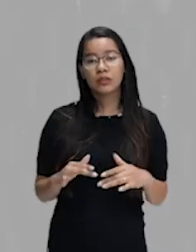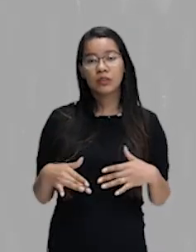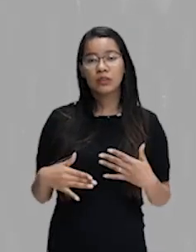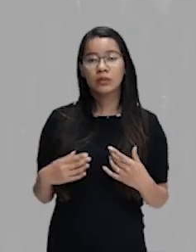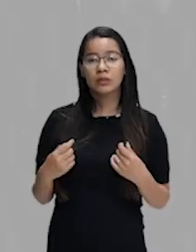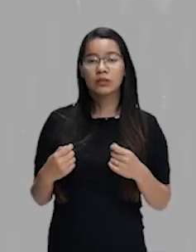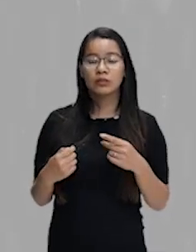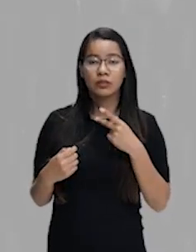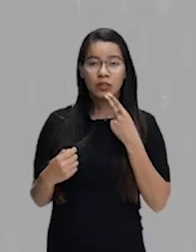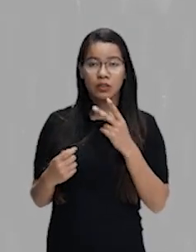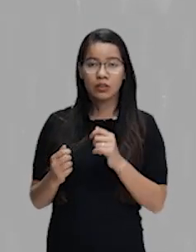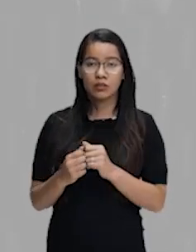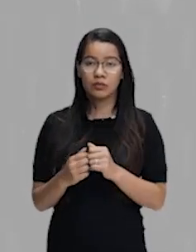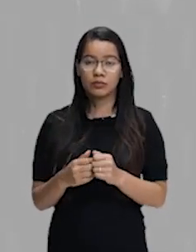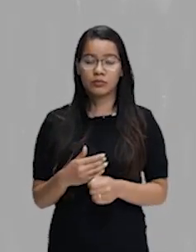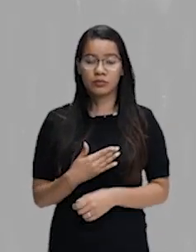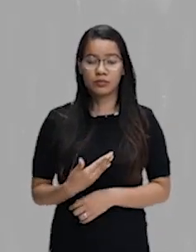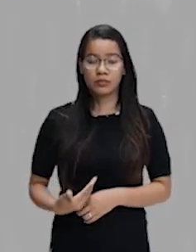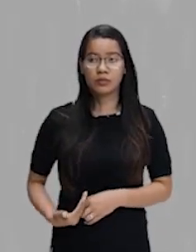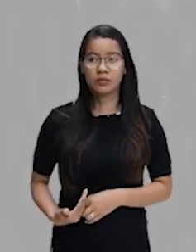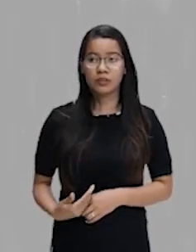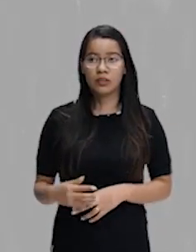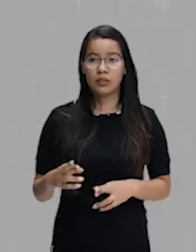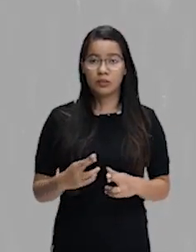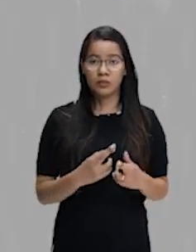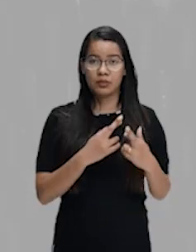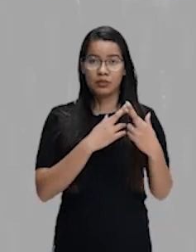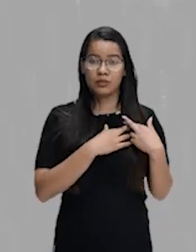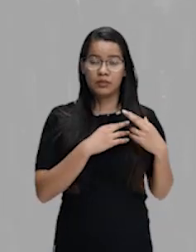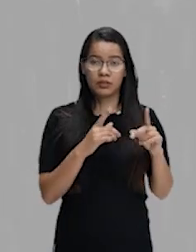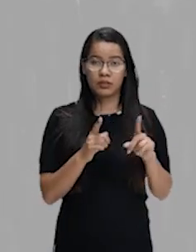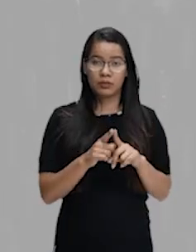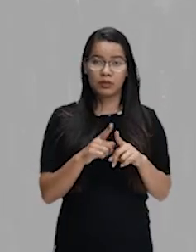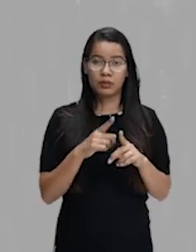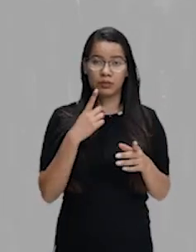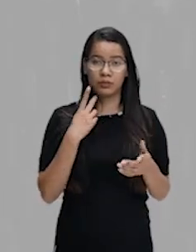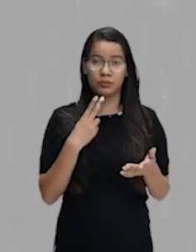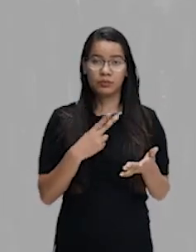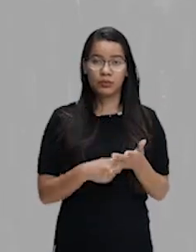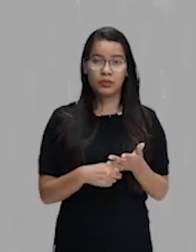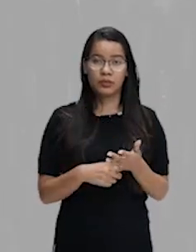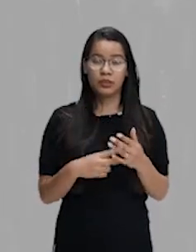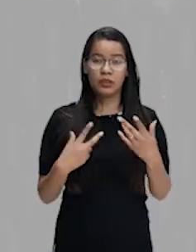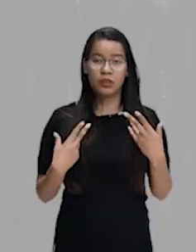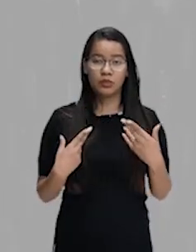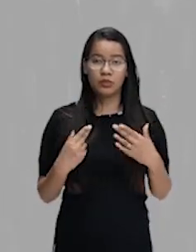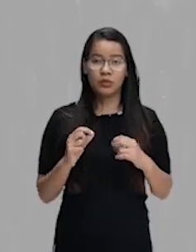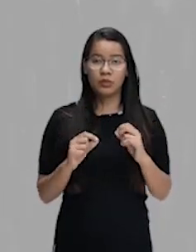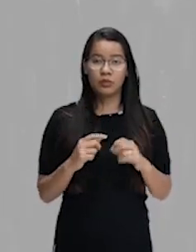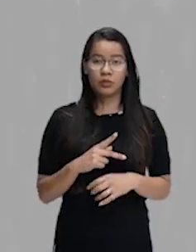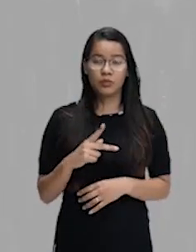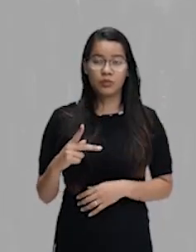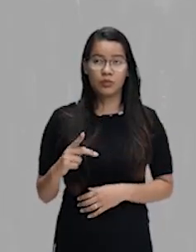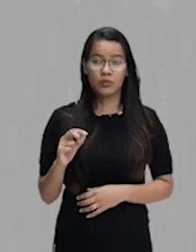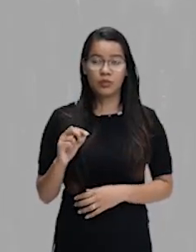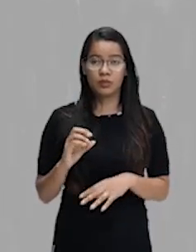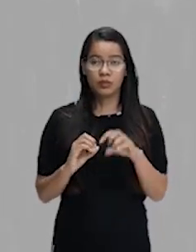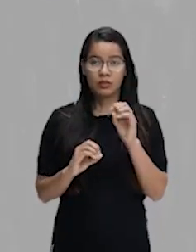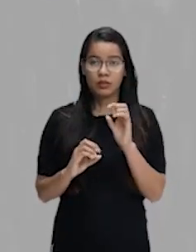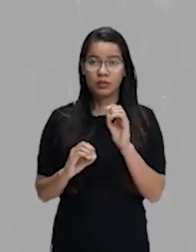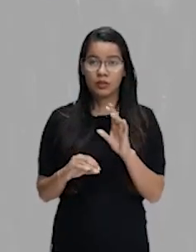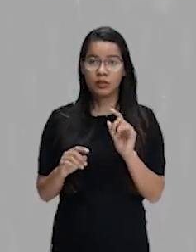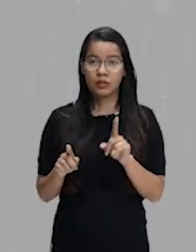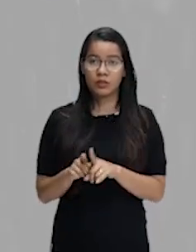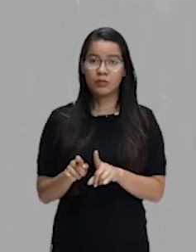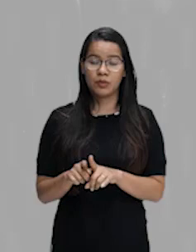contar com profissionais responsáveis e comprometidos. Do mesmo jeito que o professor que te deu aula ainda